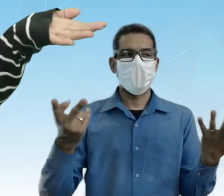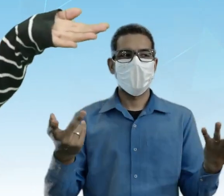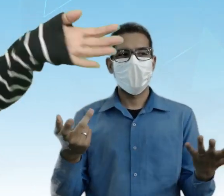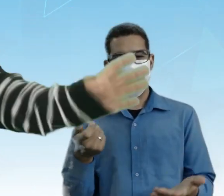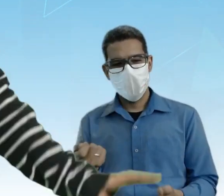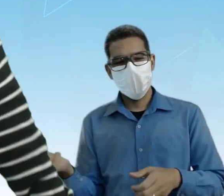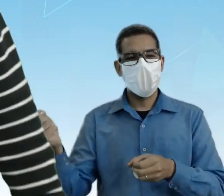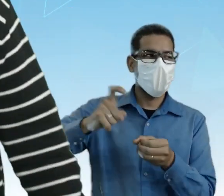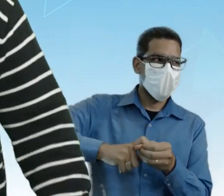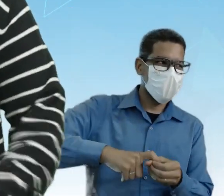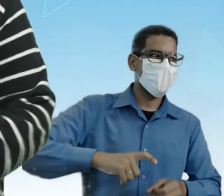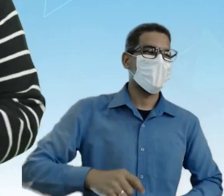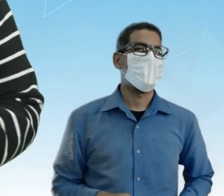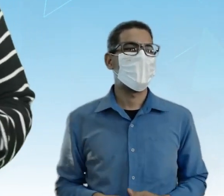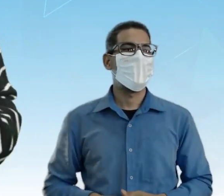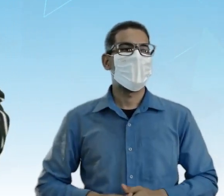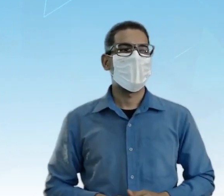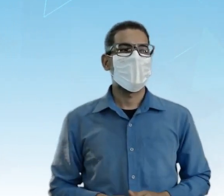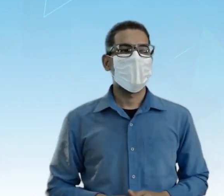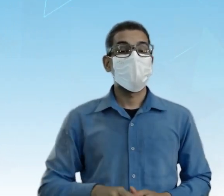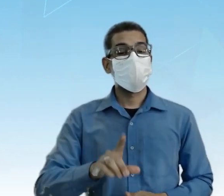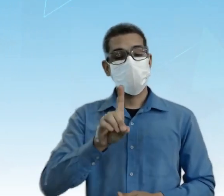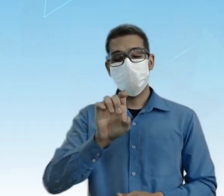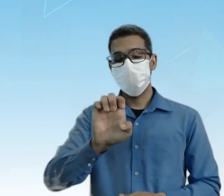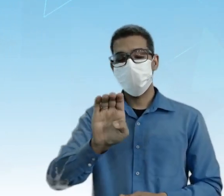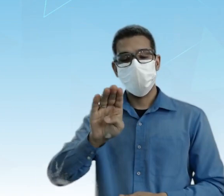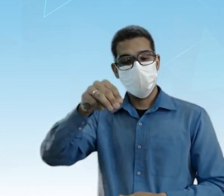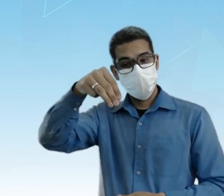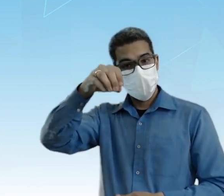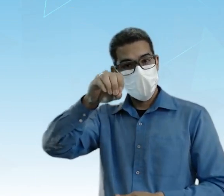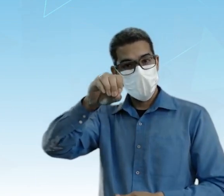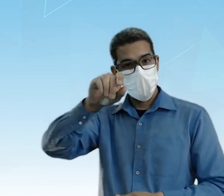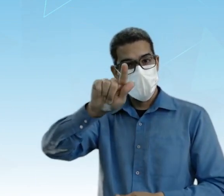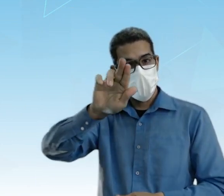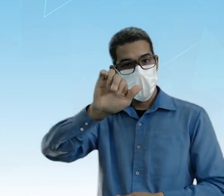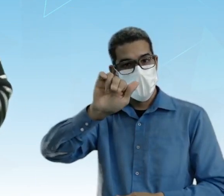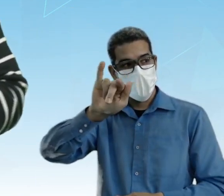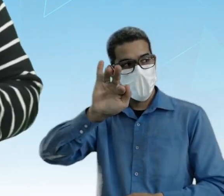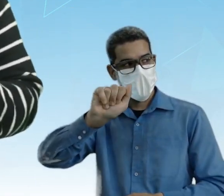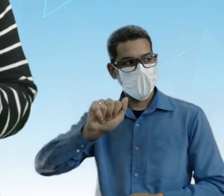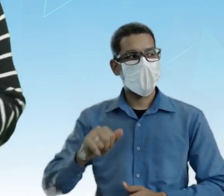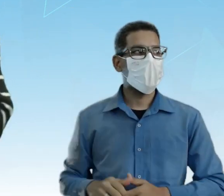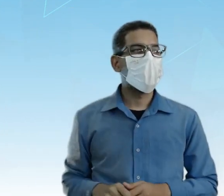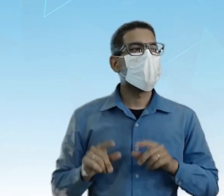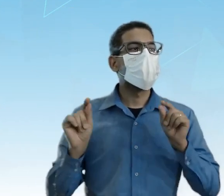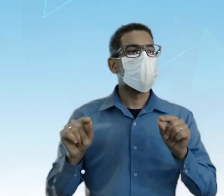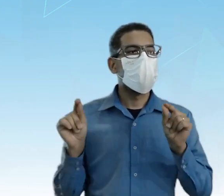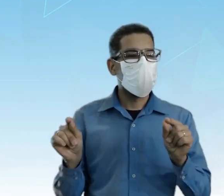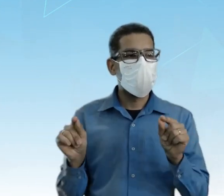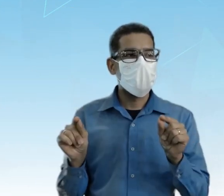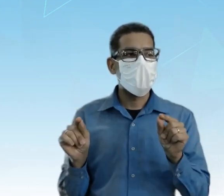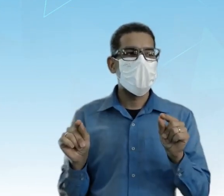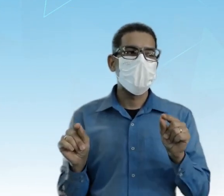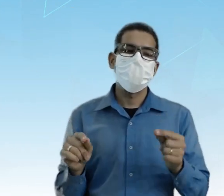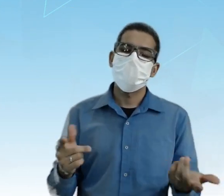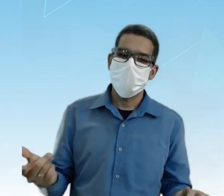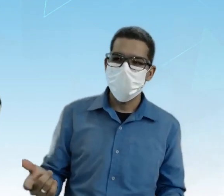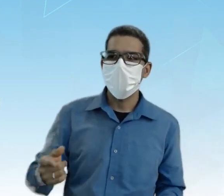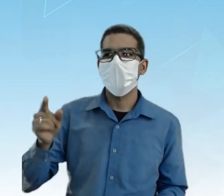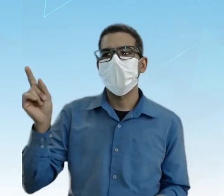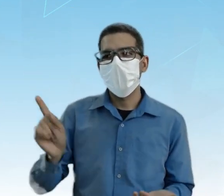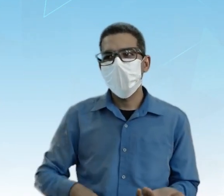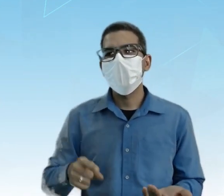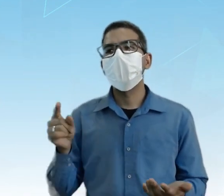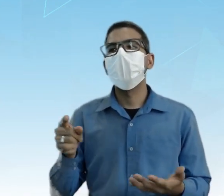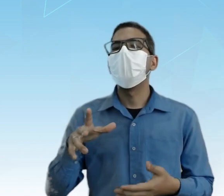Tchau, voltei. Demografia. O que é demografia, meus amores? Demografia é